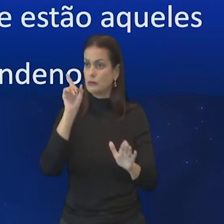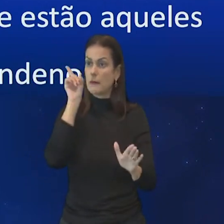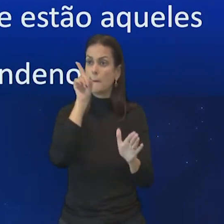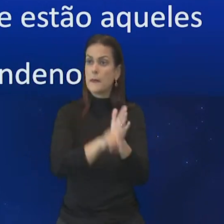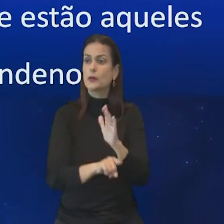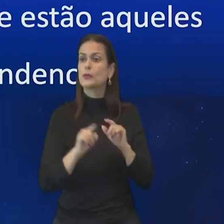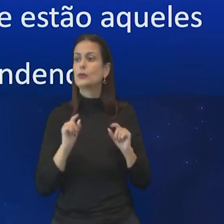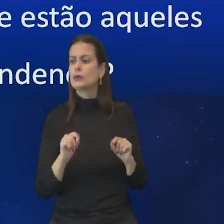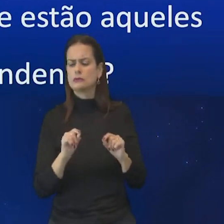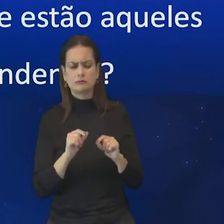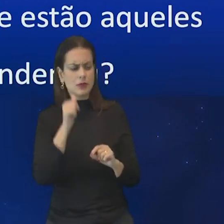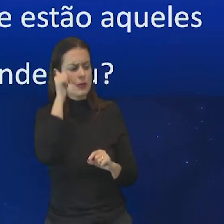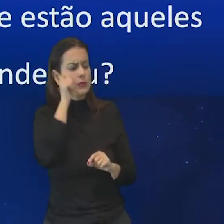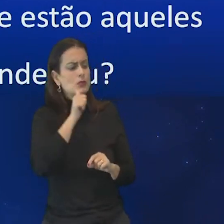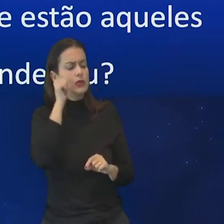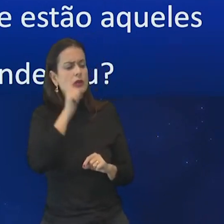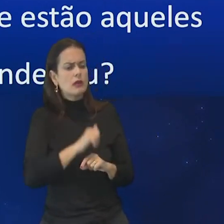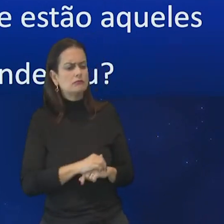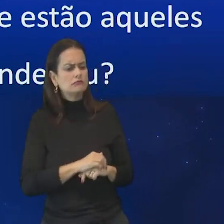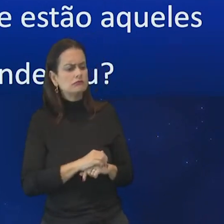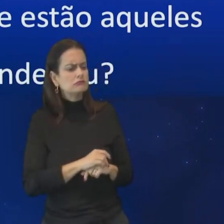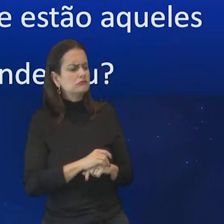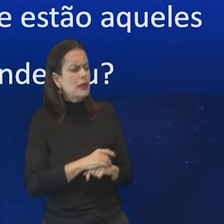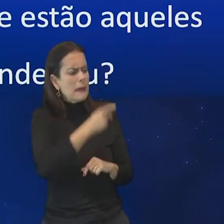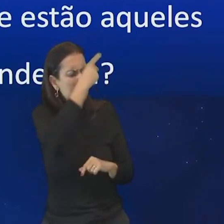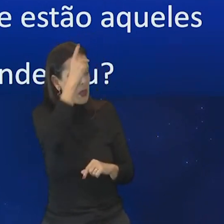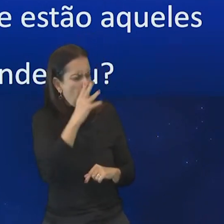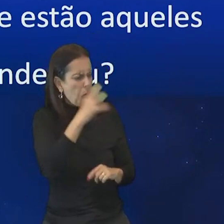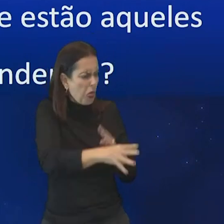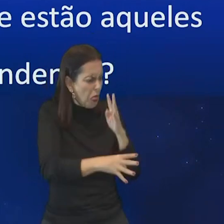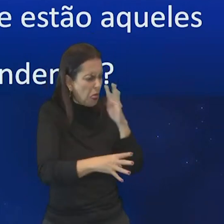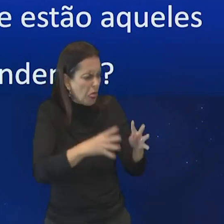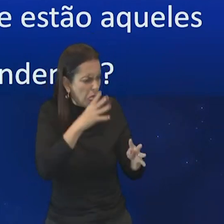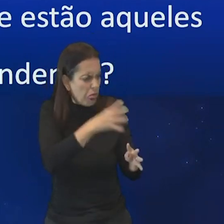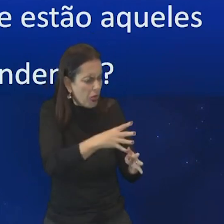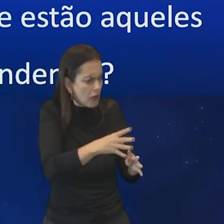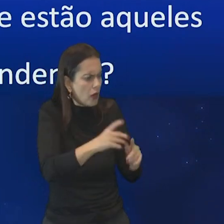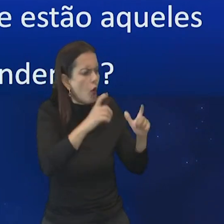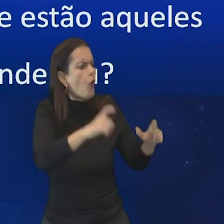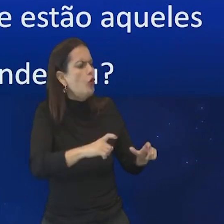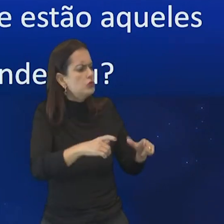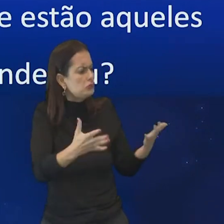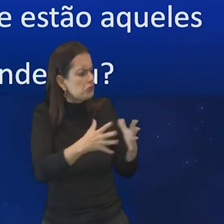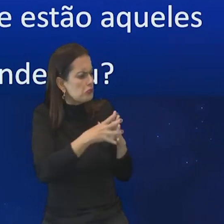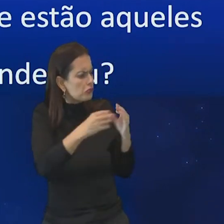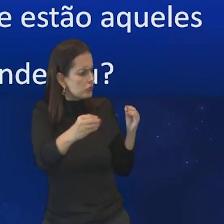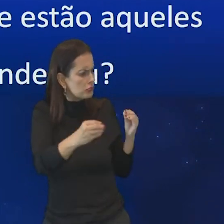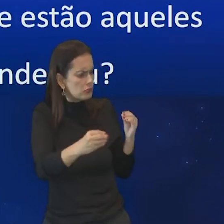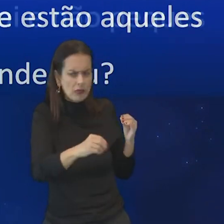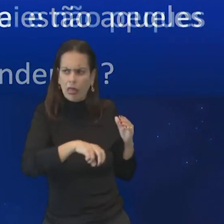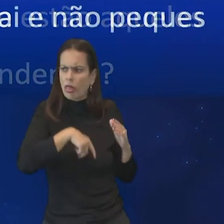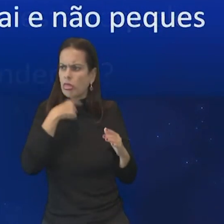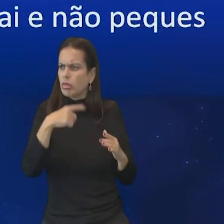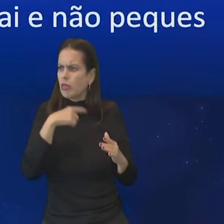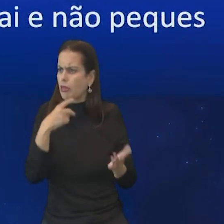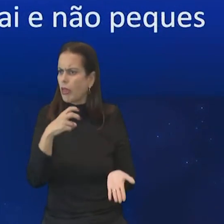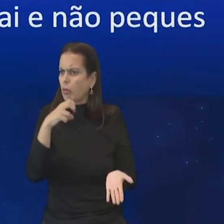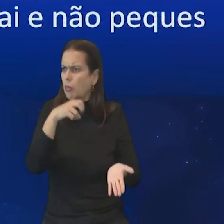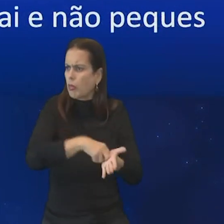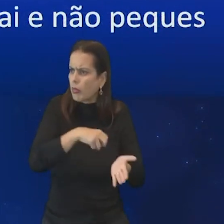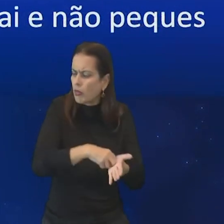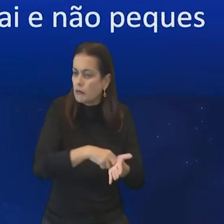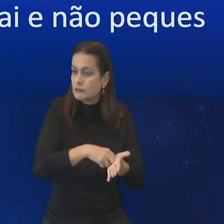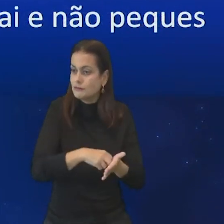perguntou-lhe: Mulher, onde estão aqueles teus acusadores? Ninguém te condenou?